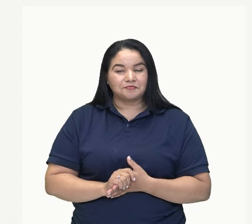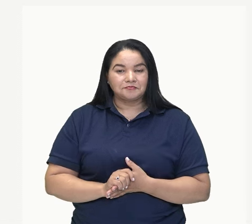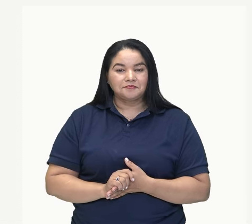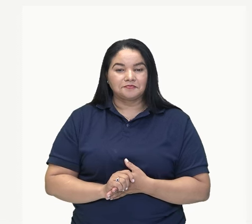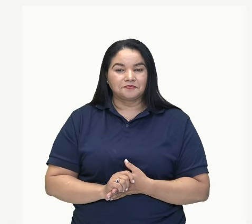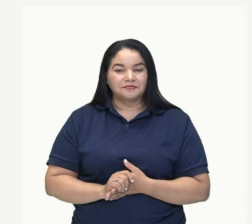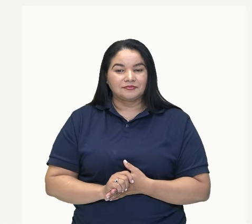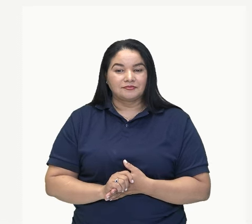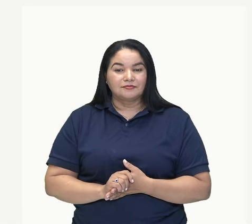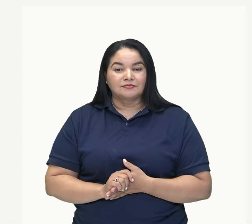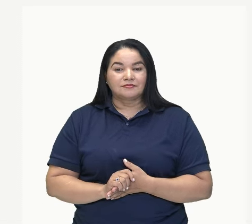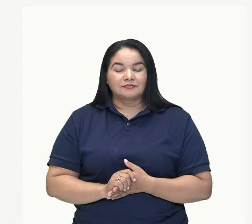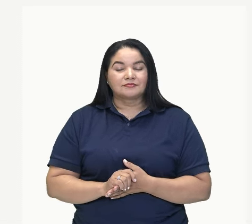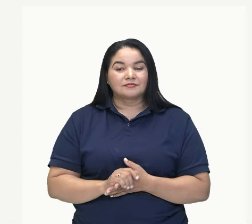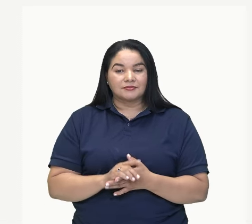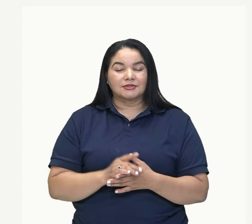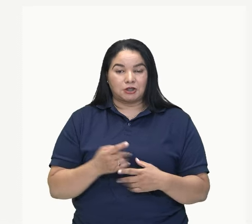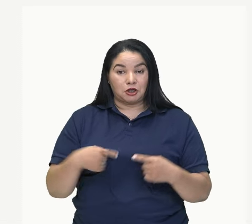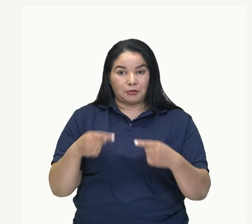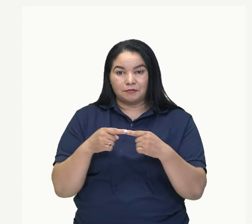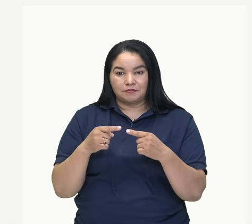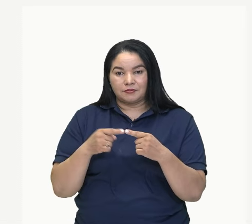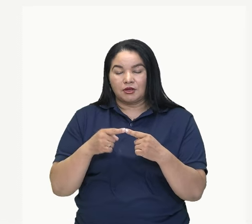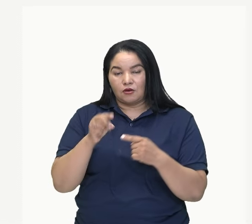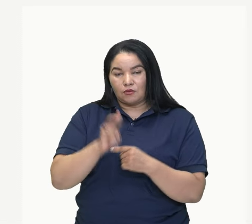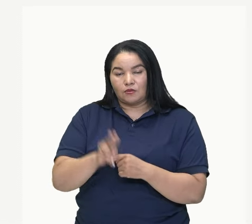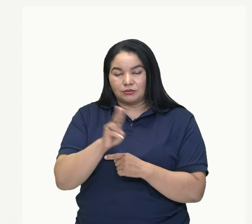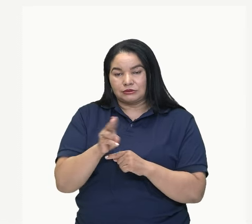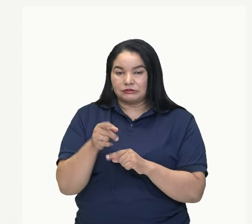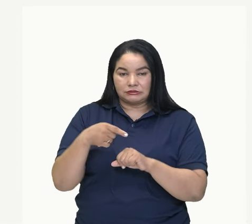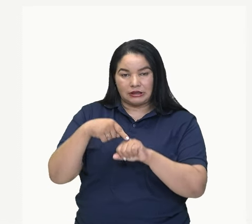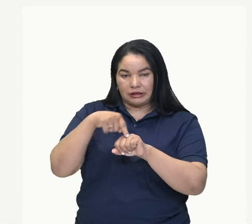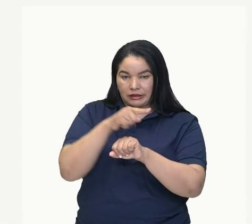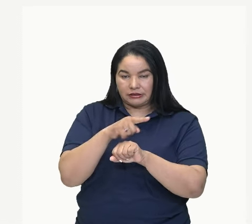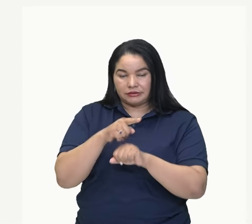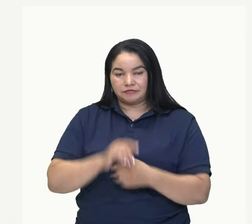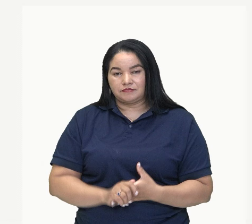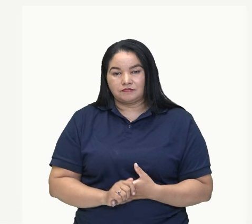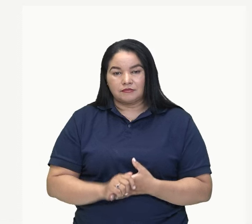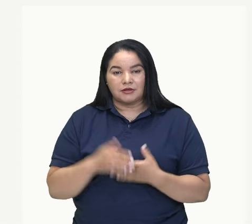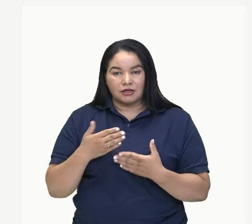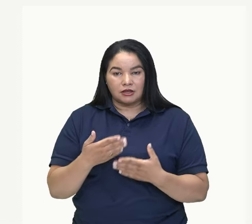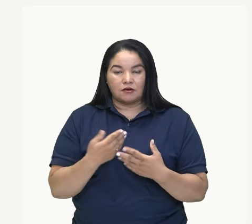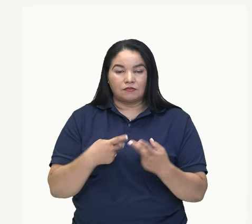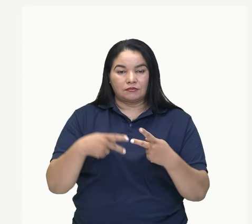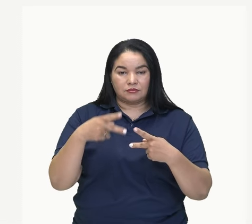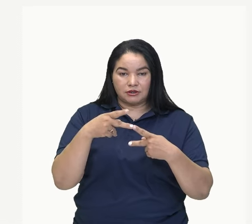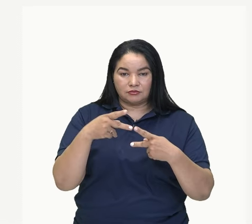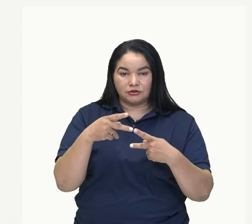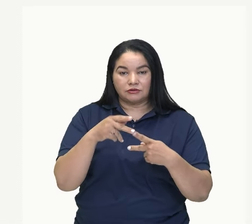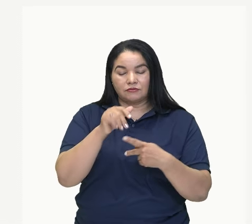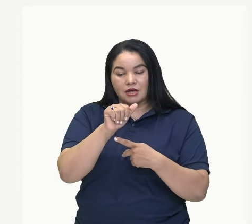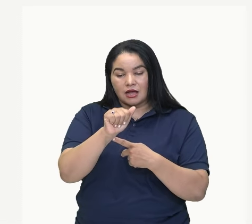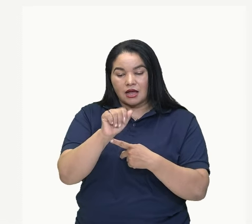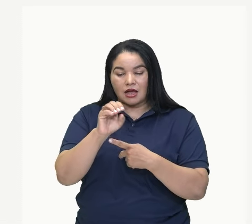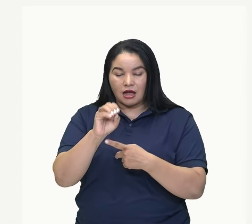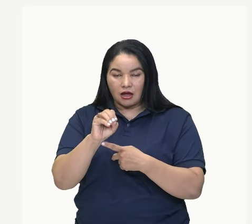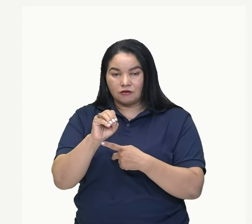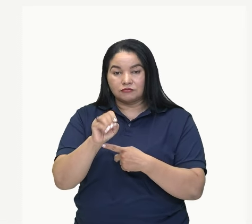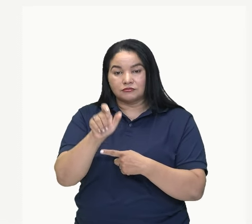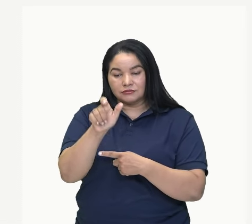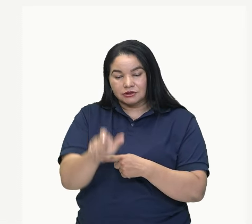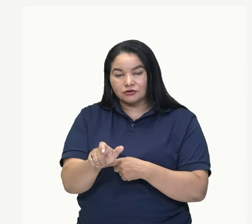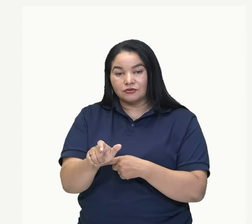que justifica a crase, tá, gente? Então, aí está a preposição. Então, ao necessitado é o